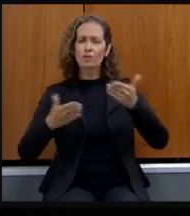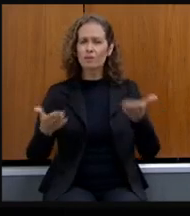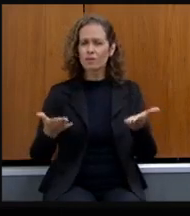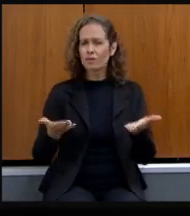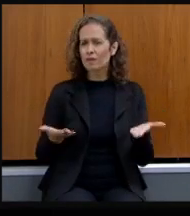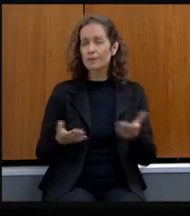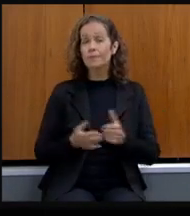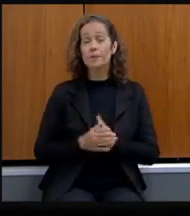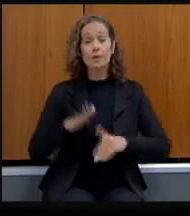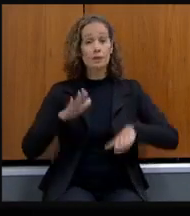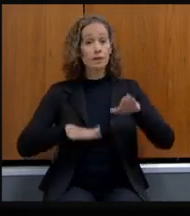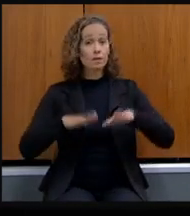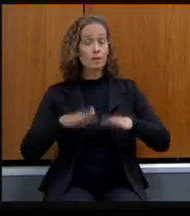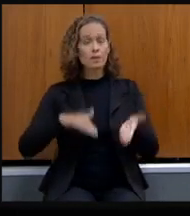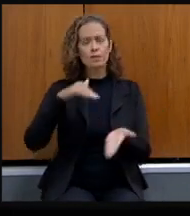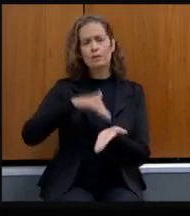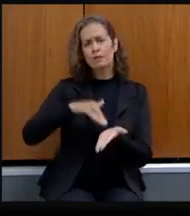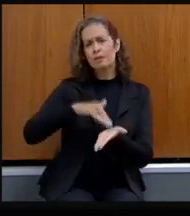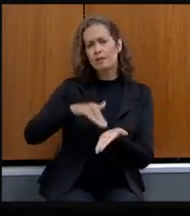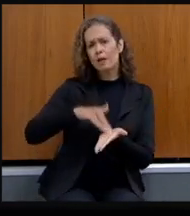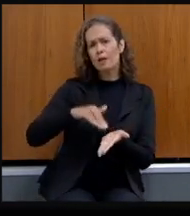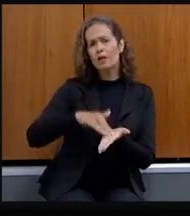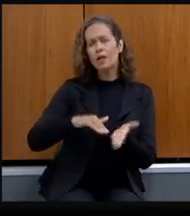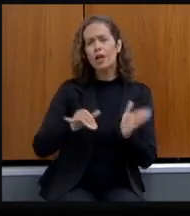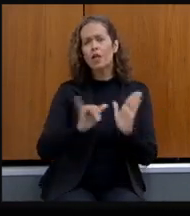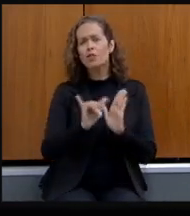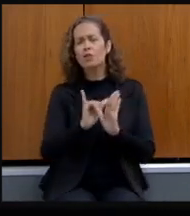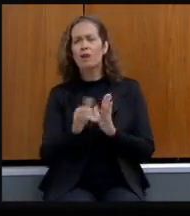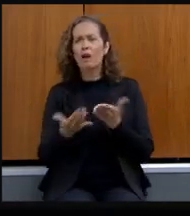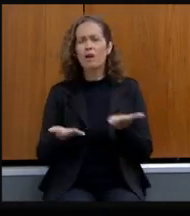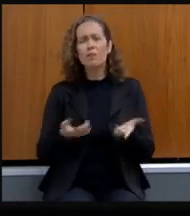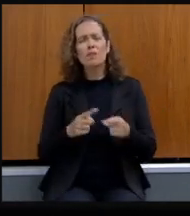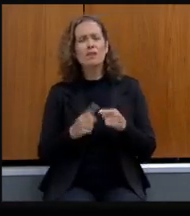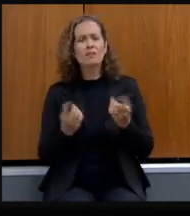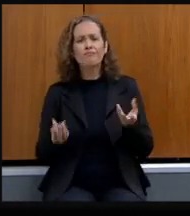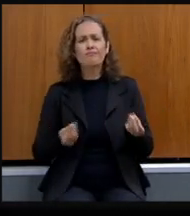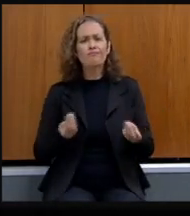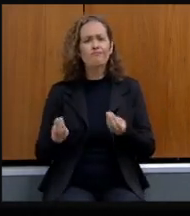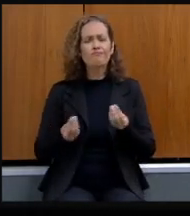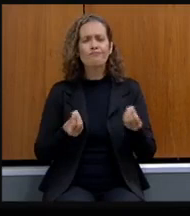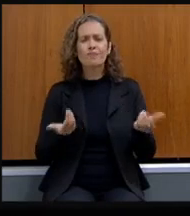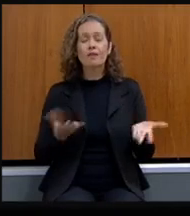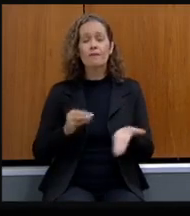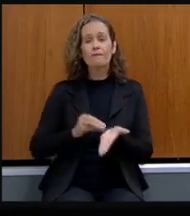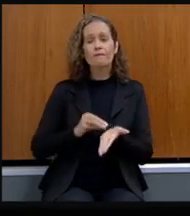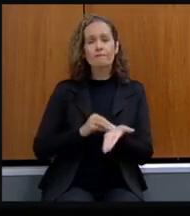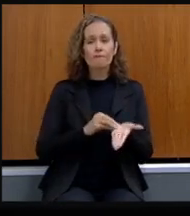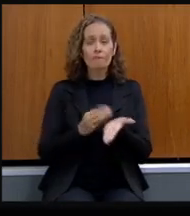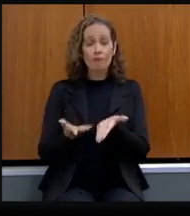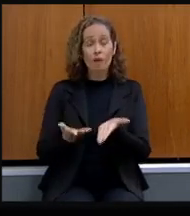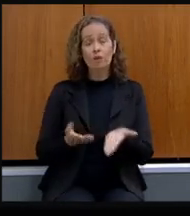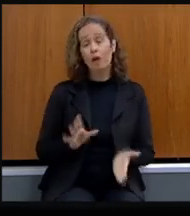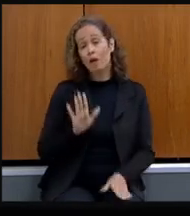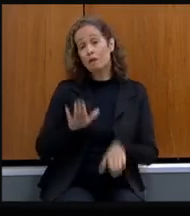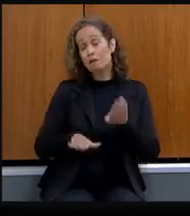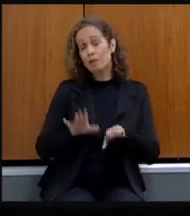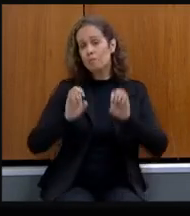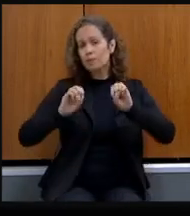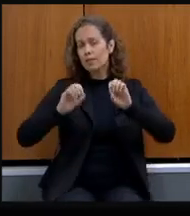porque às vezes a secretaria abre os editais de contratação desses profissionais para educação especial